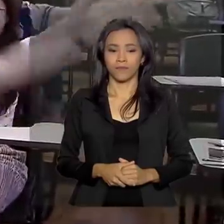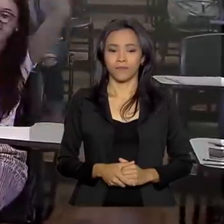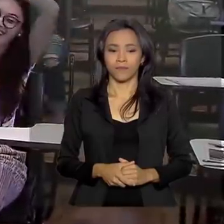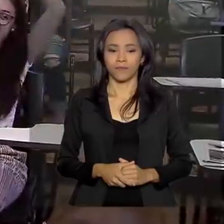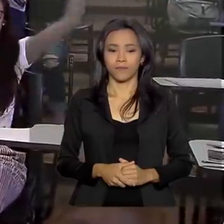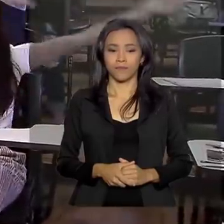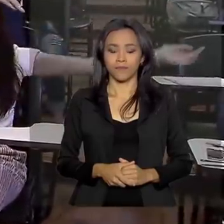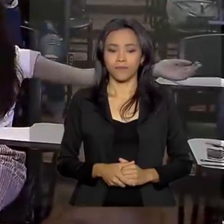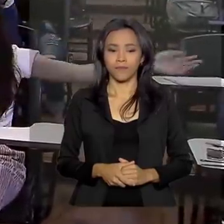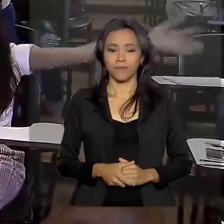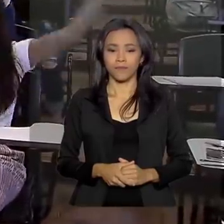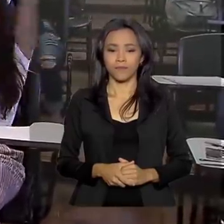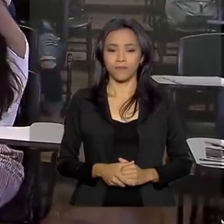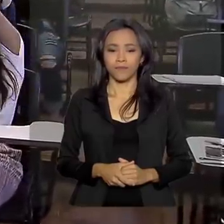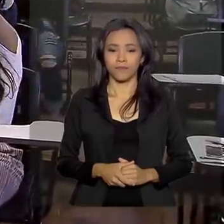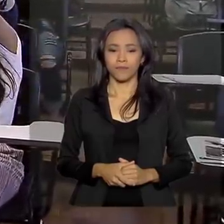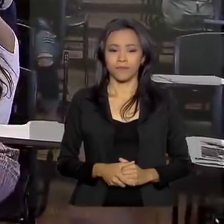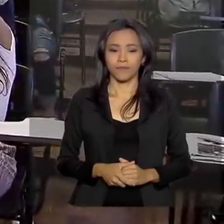ae